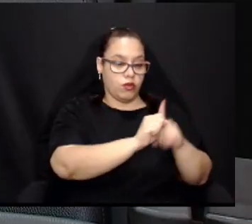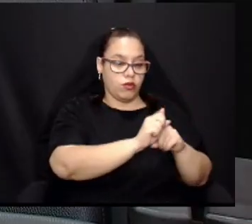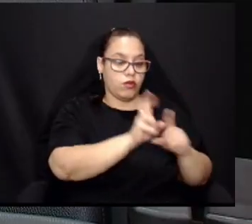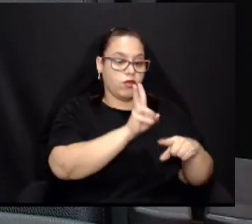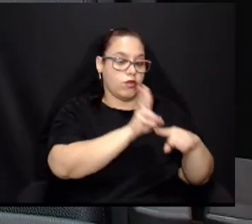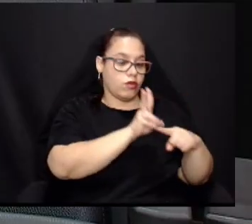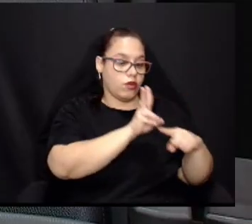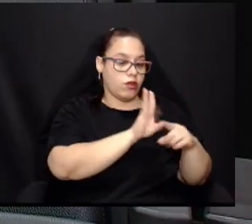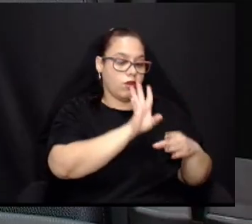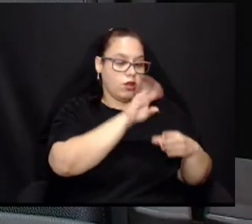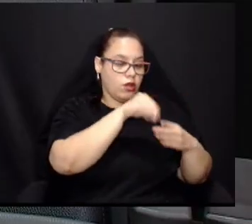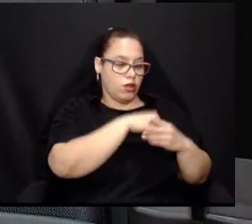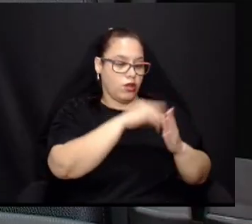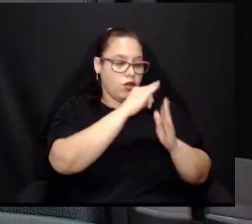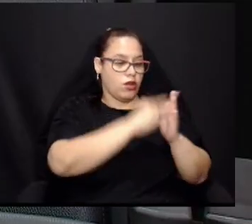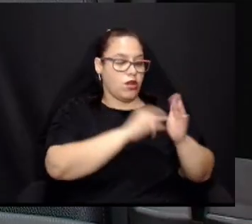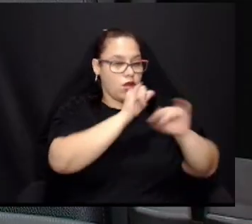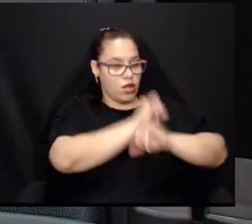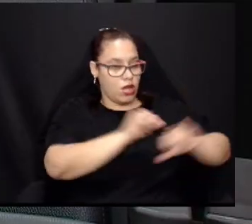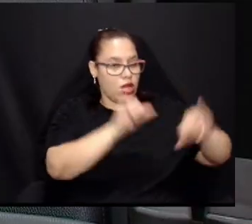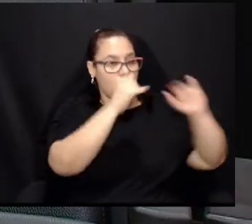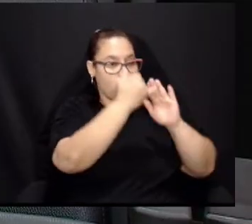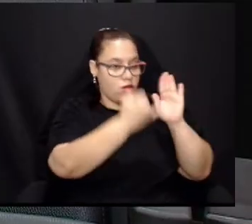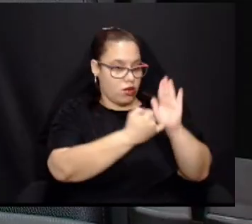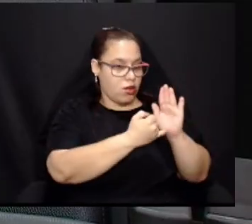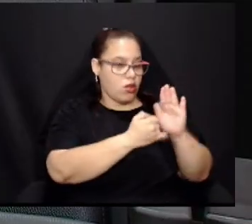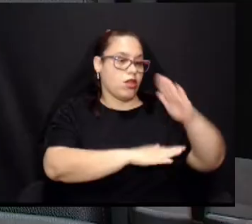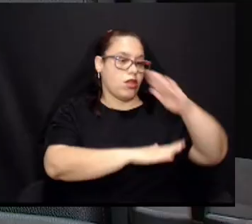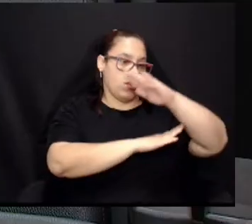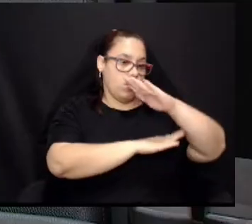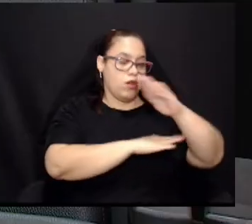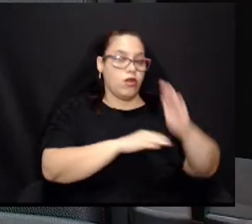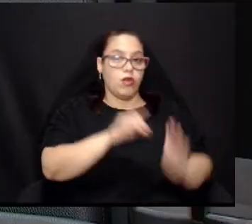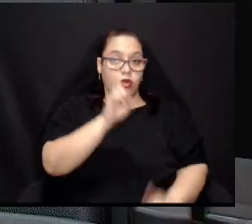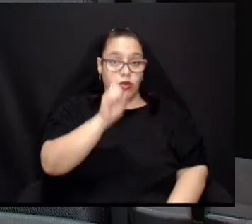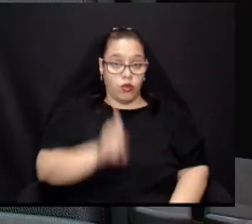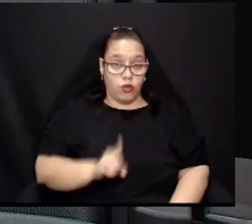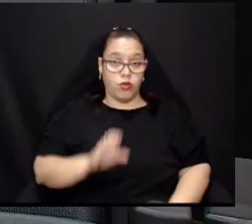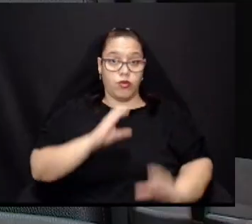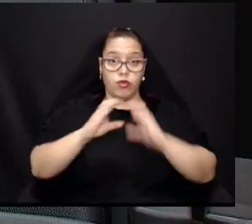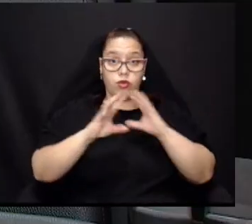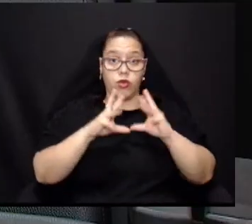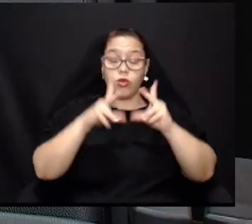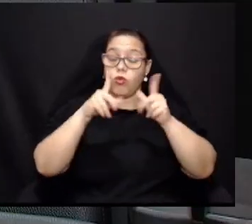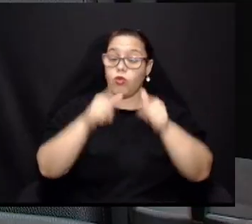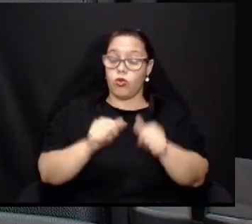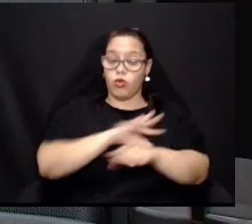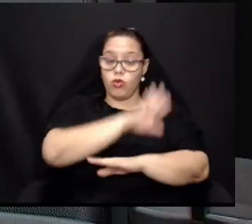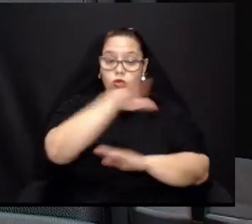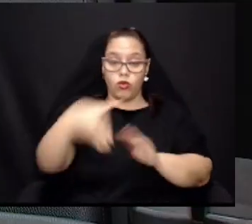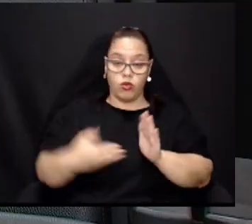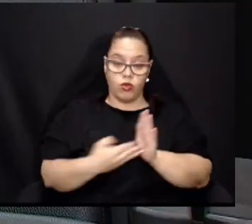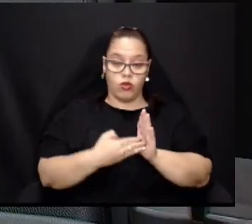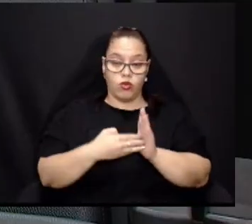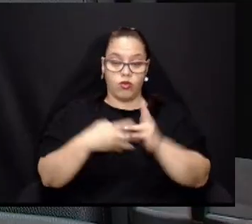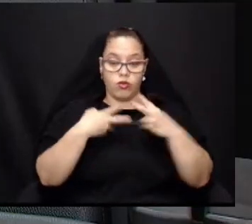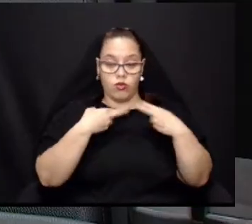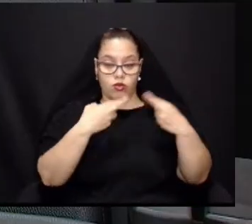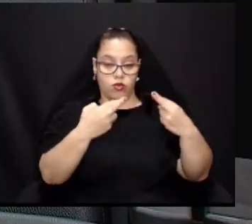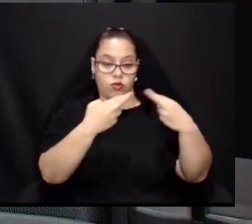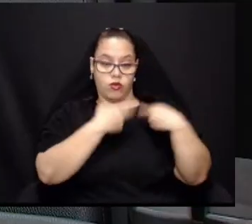interna, campanhas institucionais da casa. A Diretoria de Comunicação como um todo, ela é responsável por dar